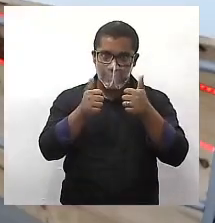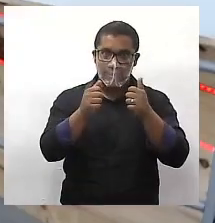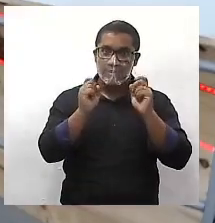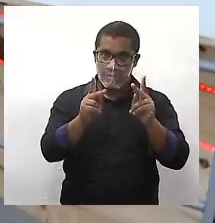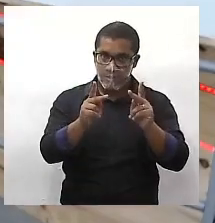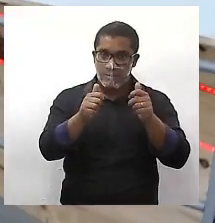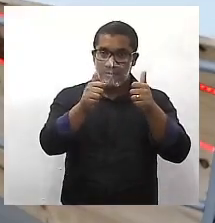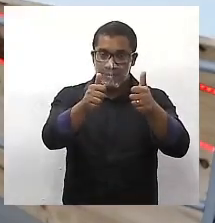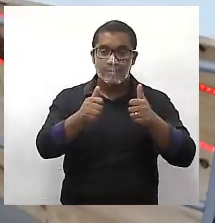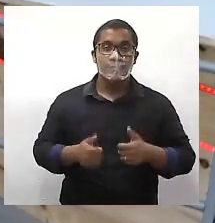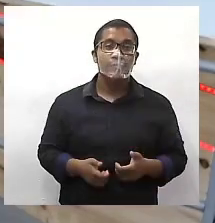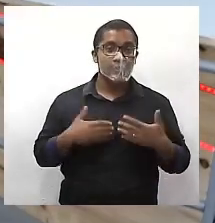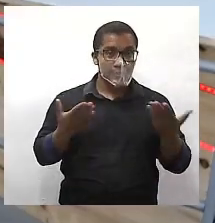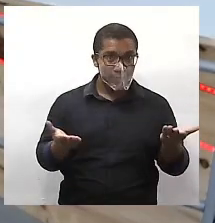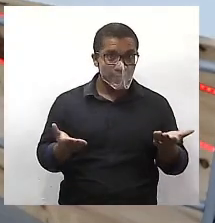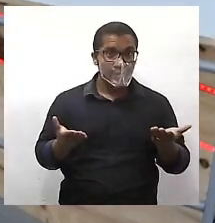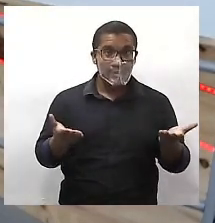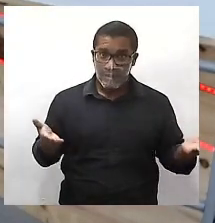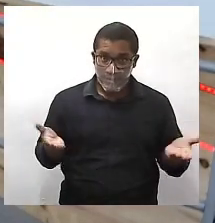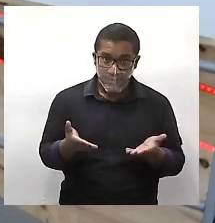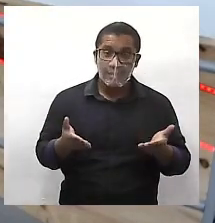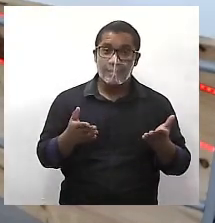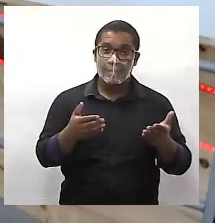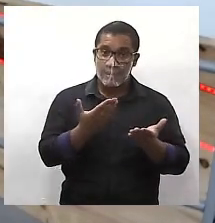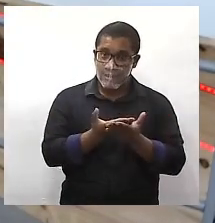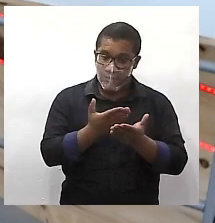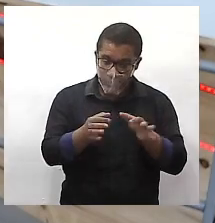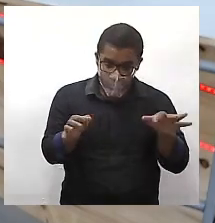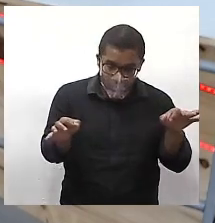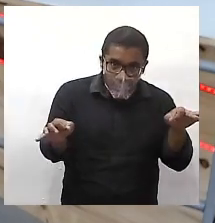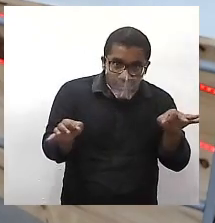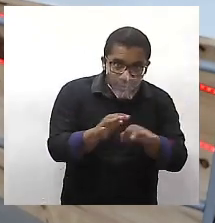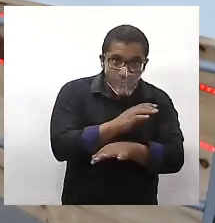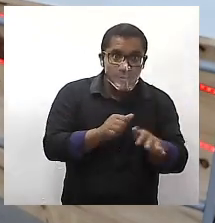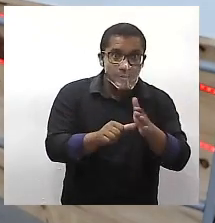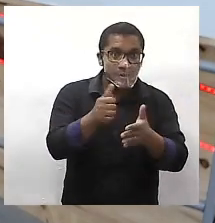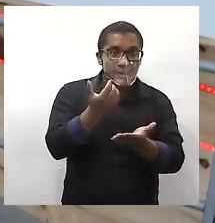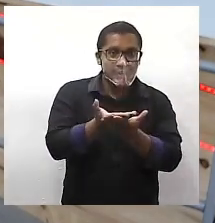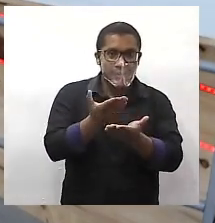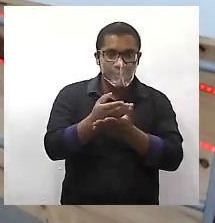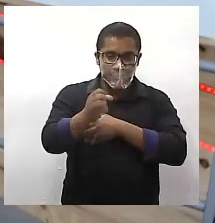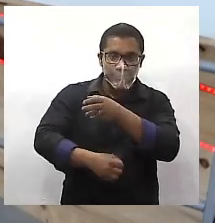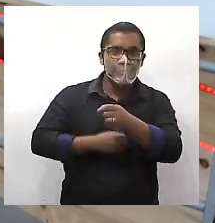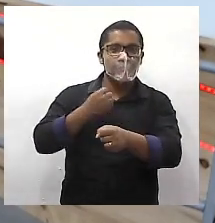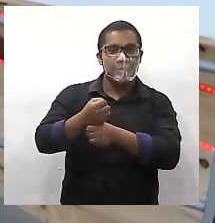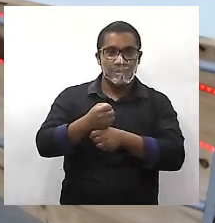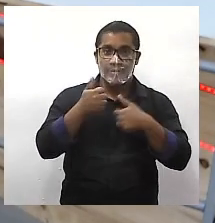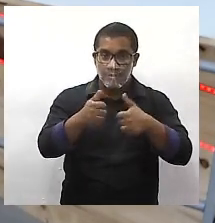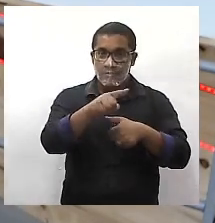tranquilo? Beleza? Então, galera, com isso a gente fecha a primeira aula do ano aqui com vocês